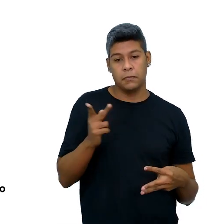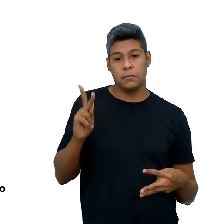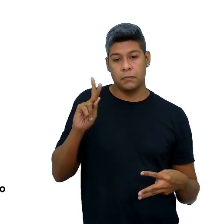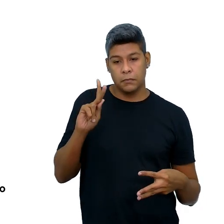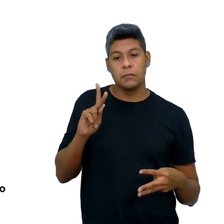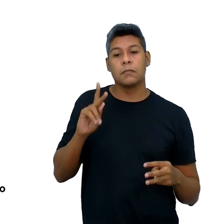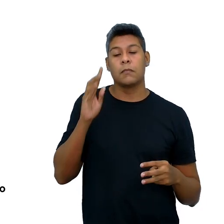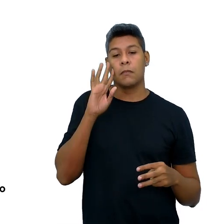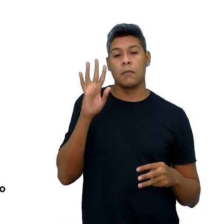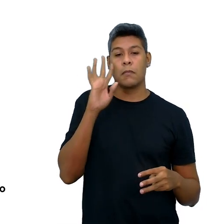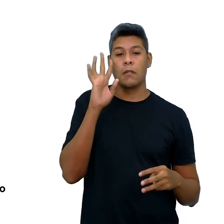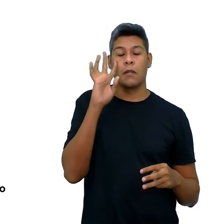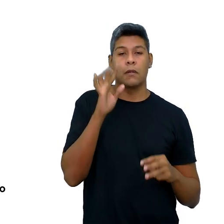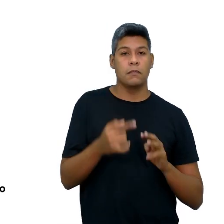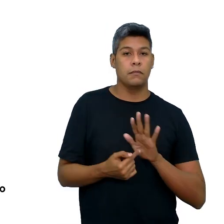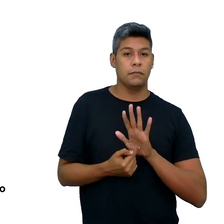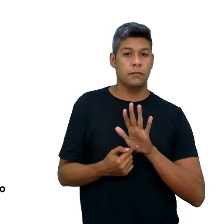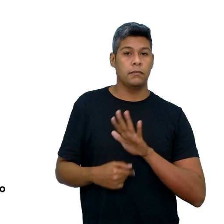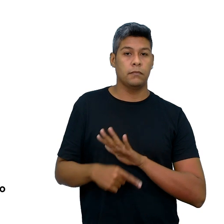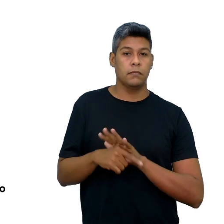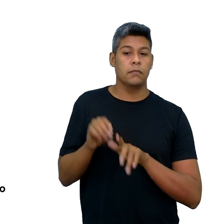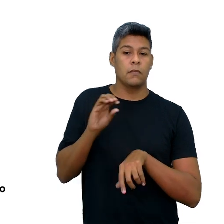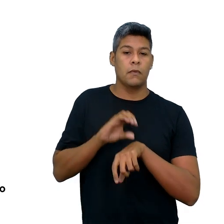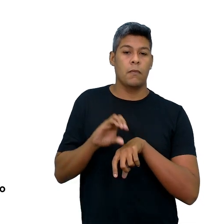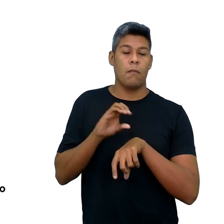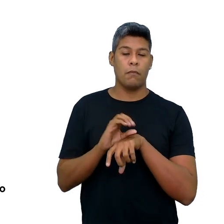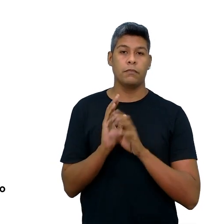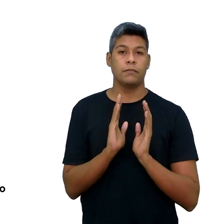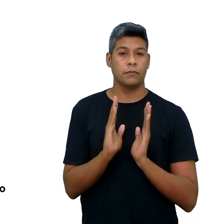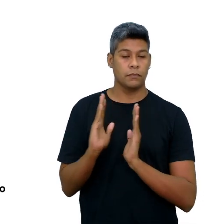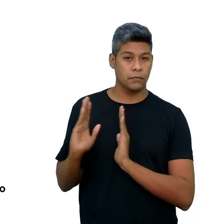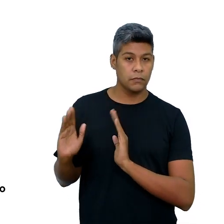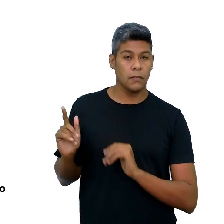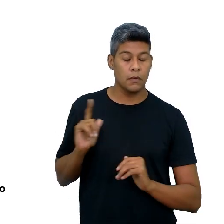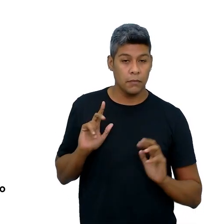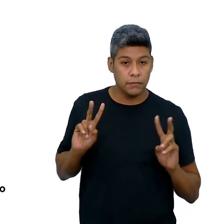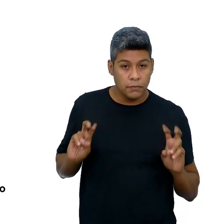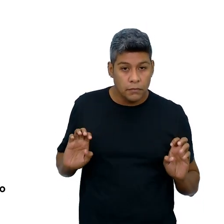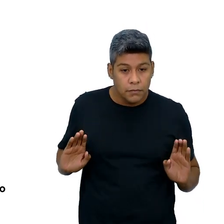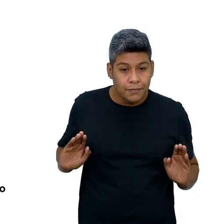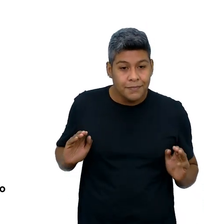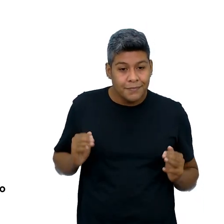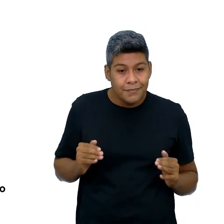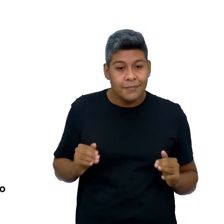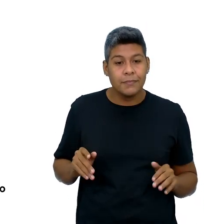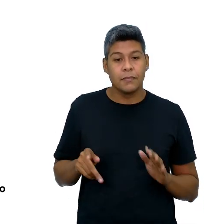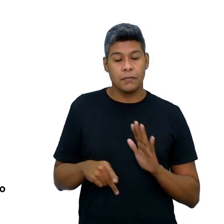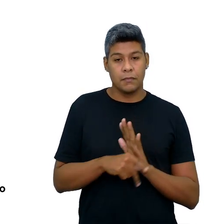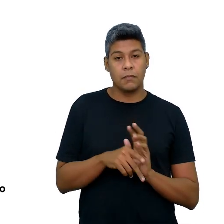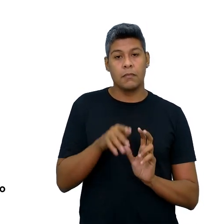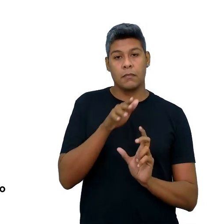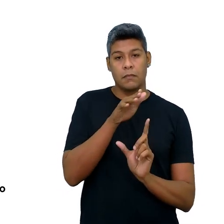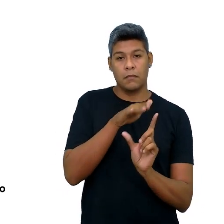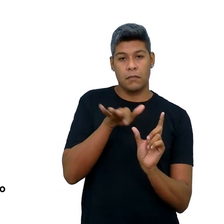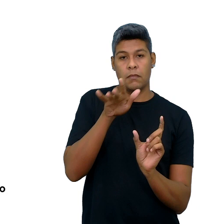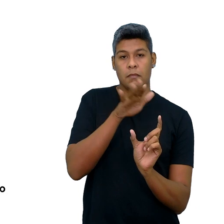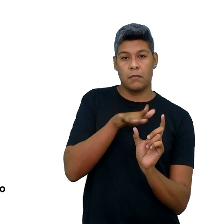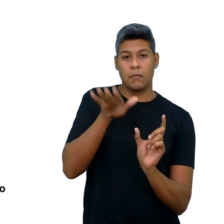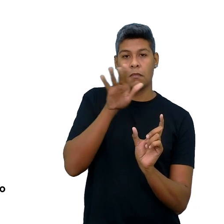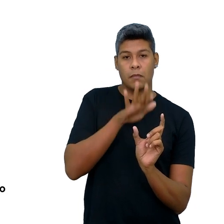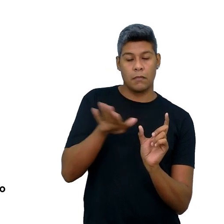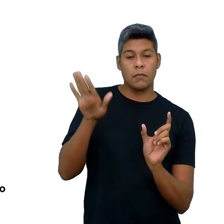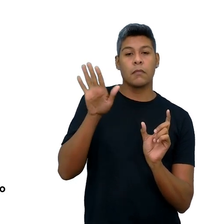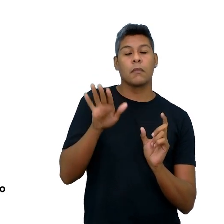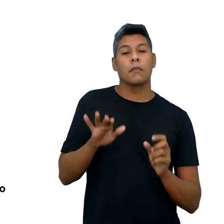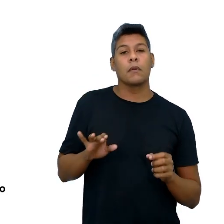teóricos apresentados na formação de etapa sobre o tema central aí do letramento, com enfoque na análise linguística